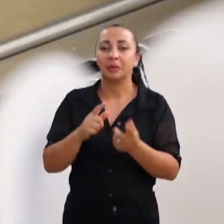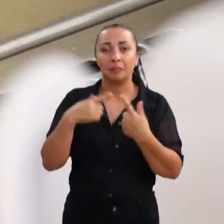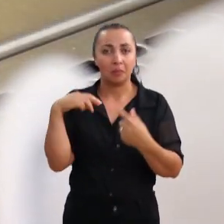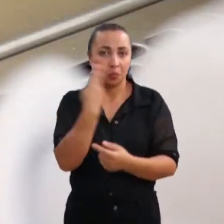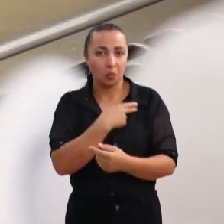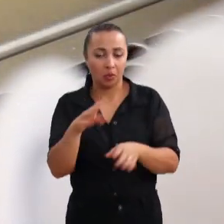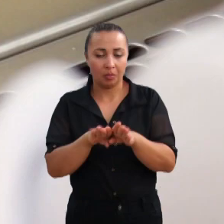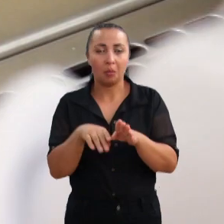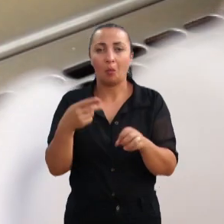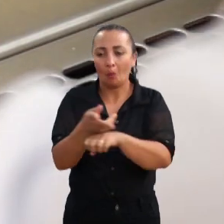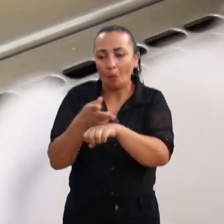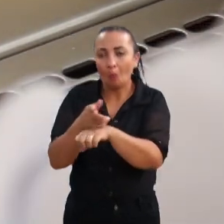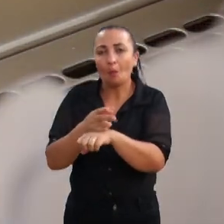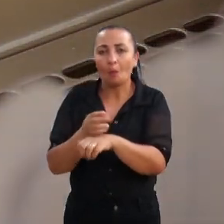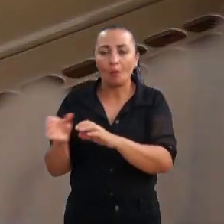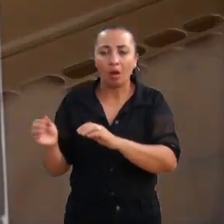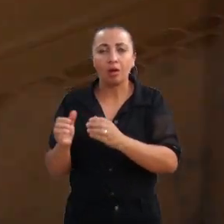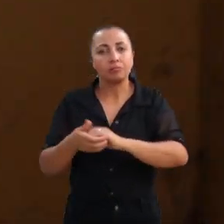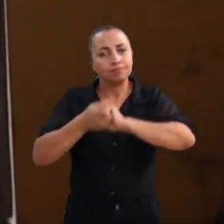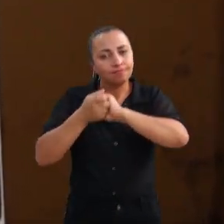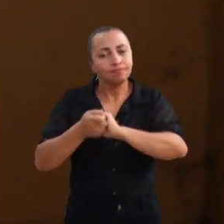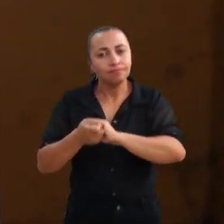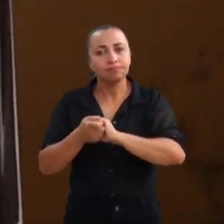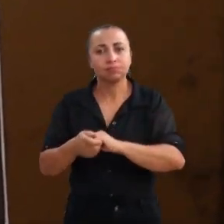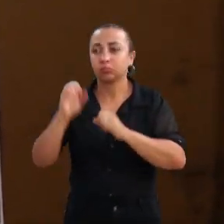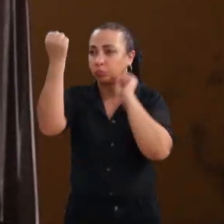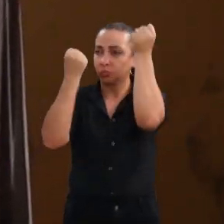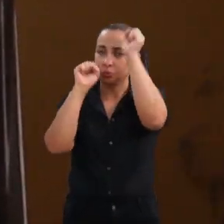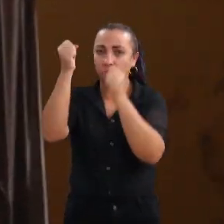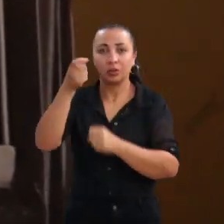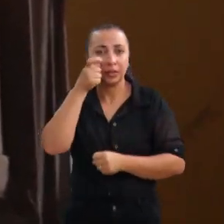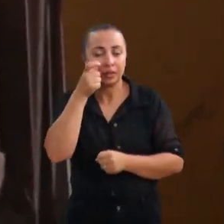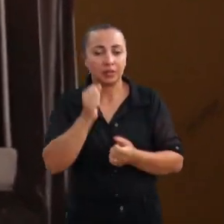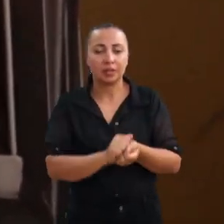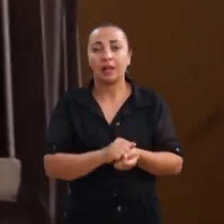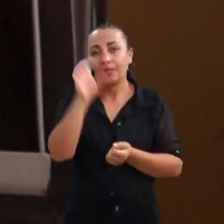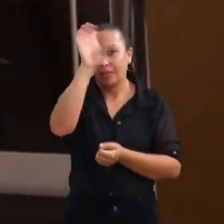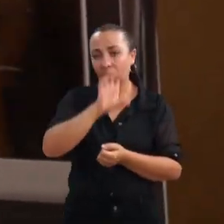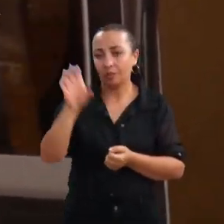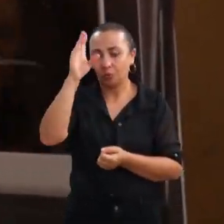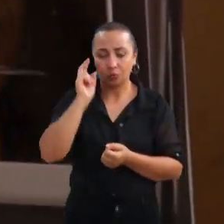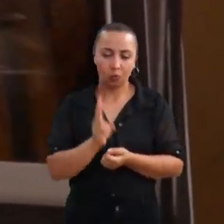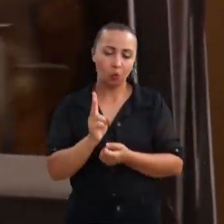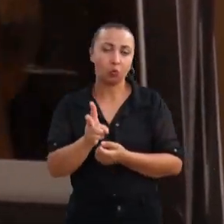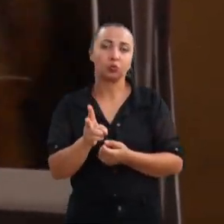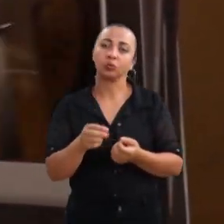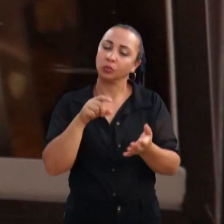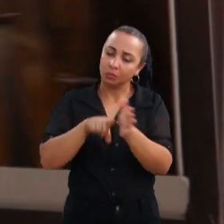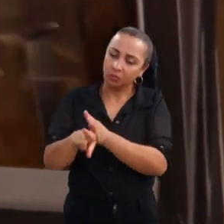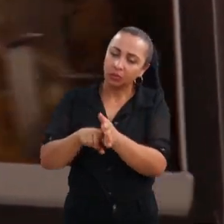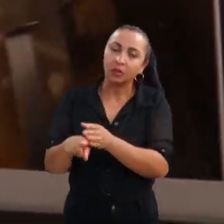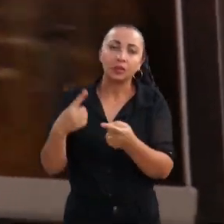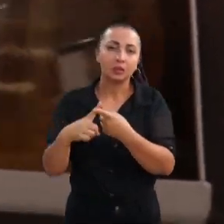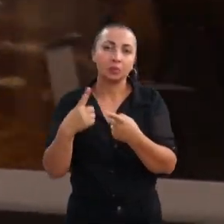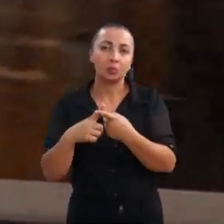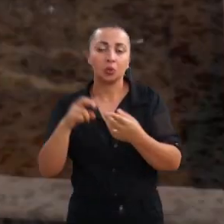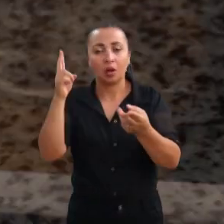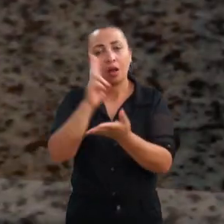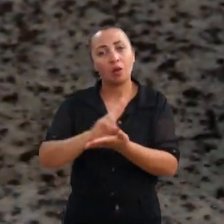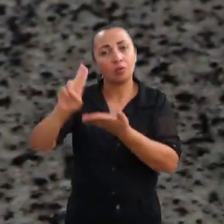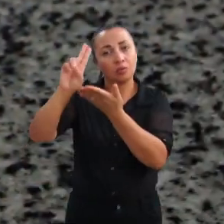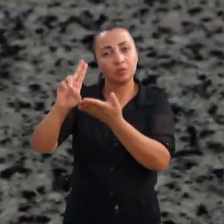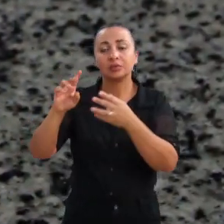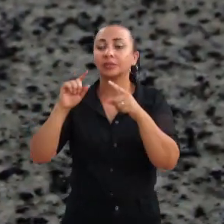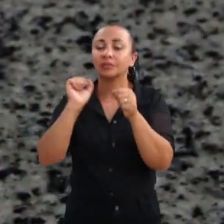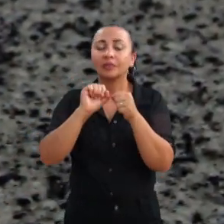Então a gente também busca parcerias com indústrias que estejam interessadas na região em continuar essa pesquisa, porque a